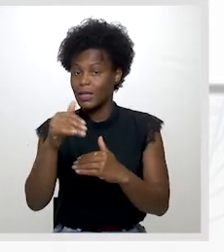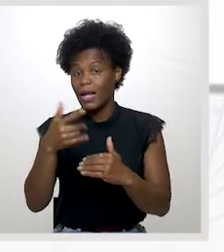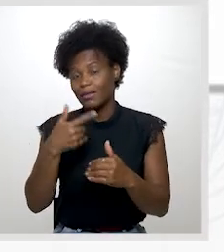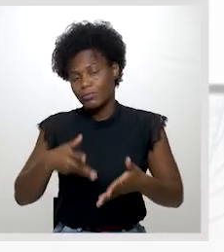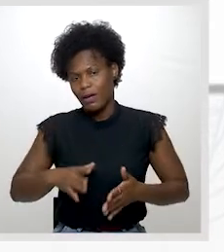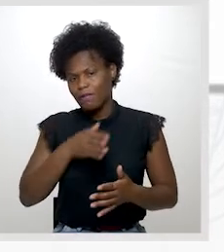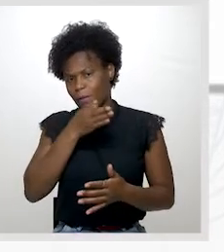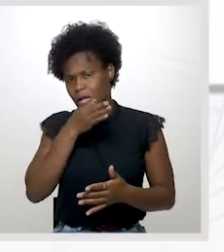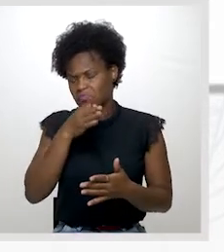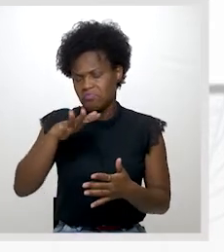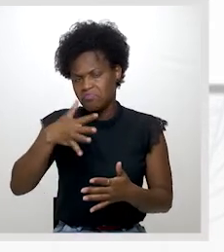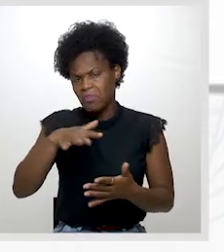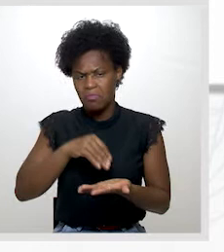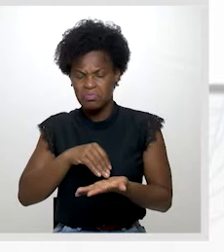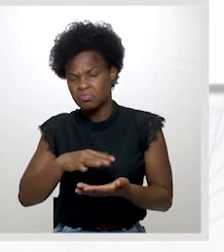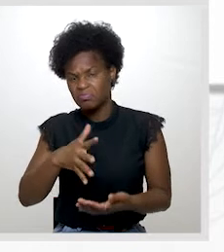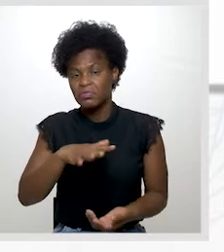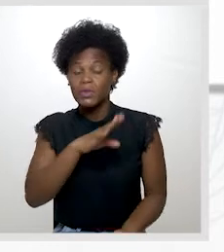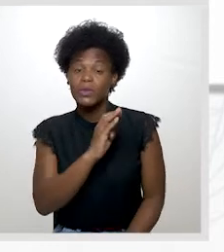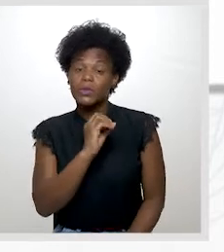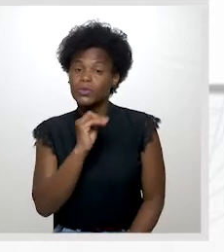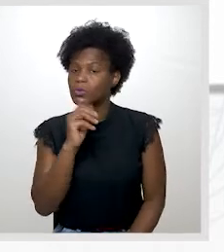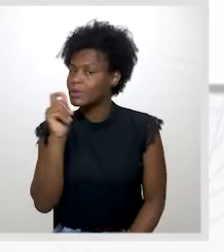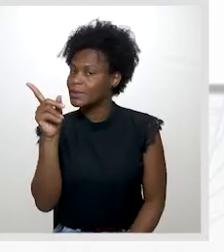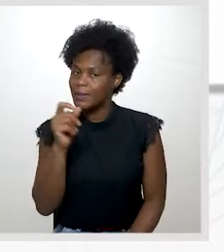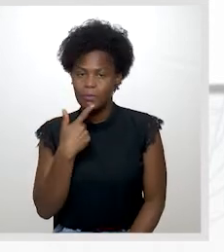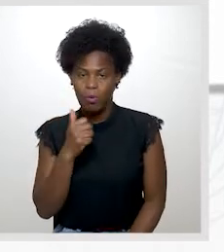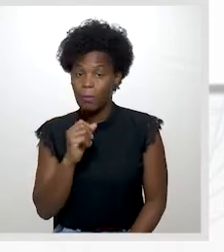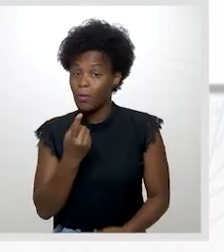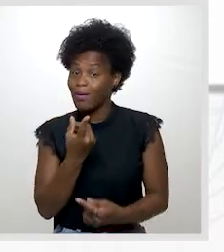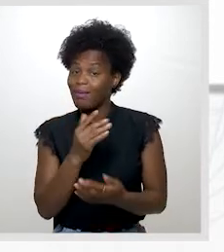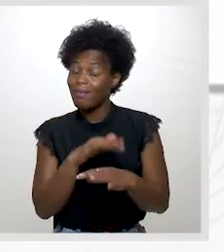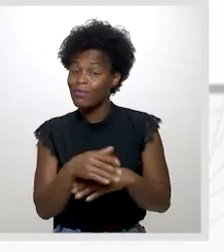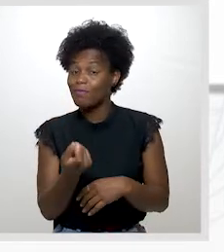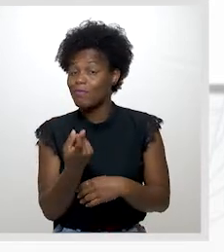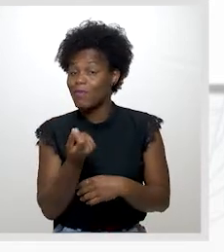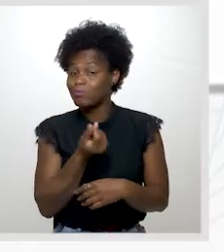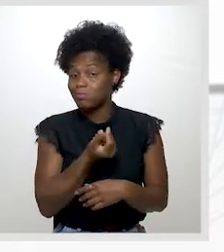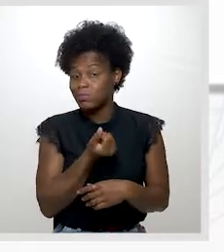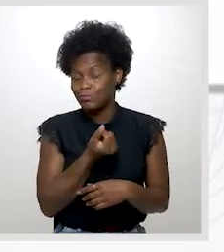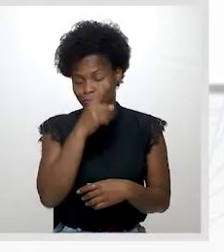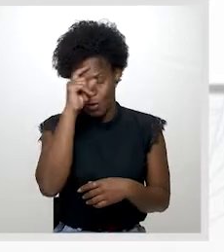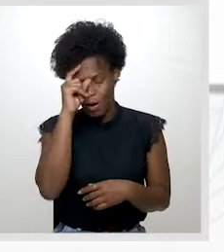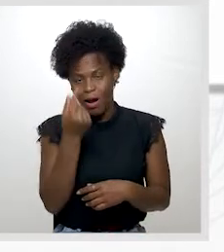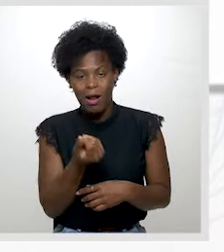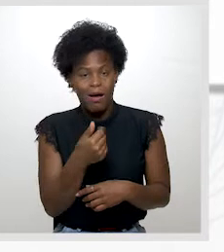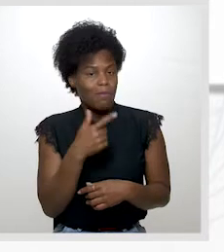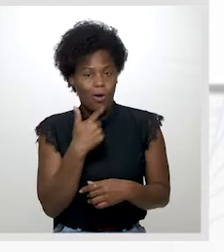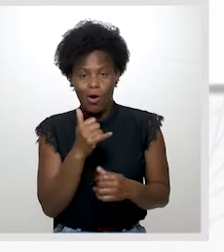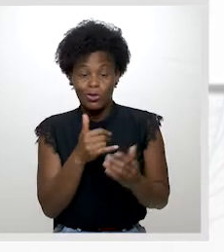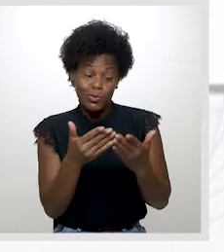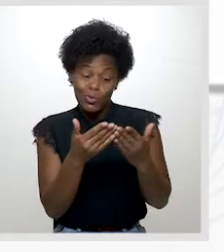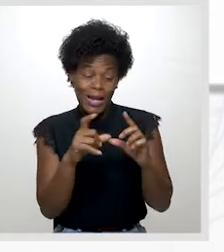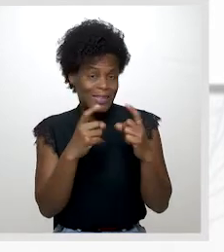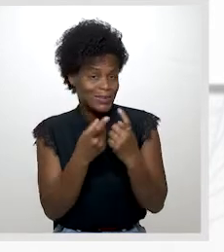Oriundo de uma família humilde, José Saramago não pôde, por dificuldades econômicas, prolongar os estudos